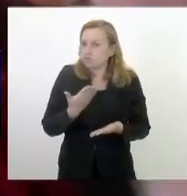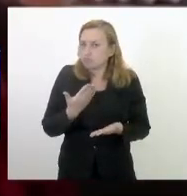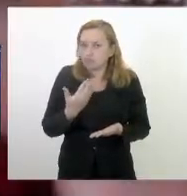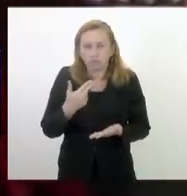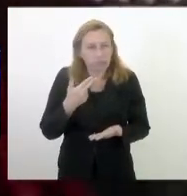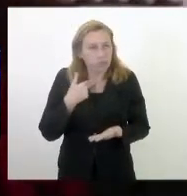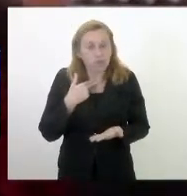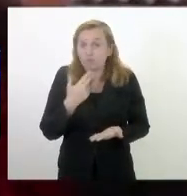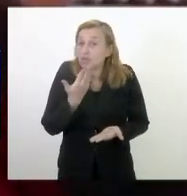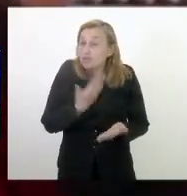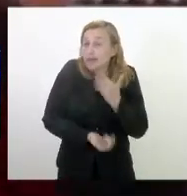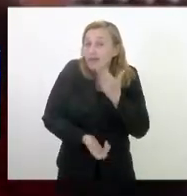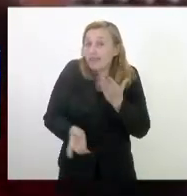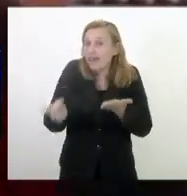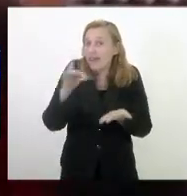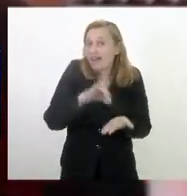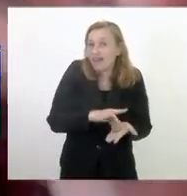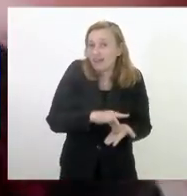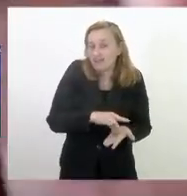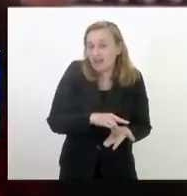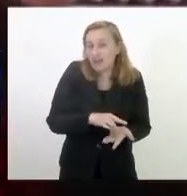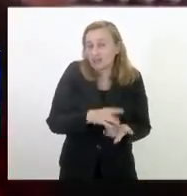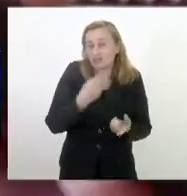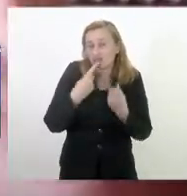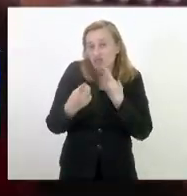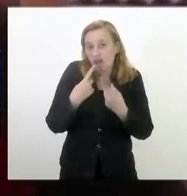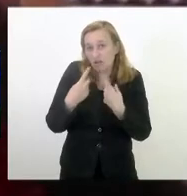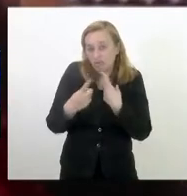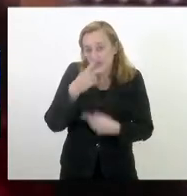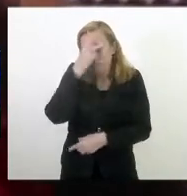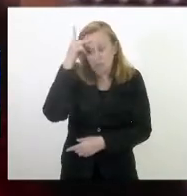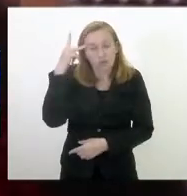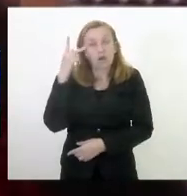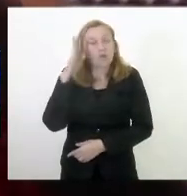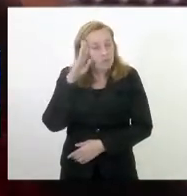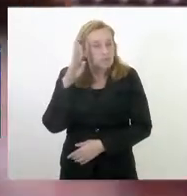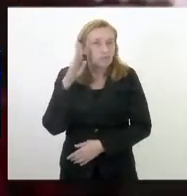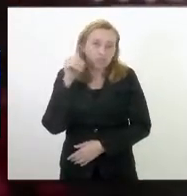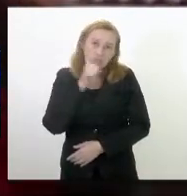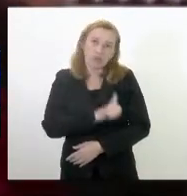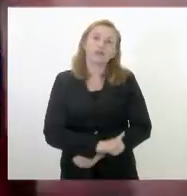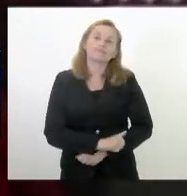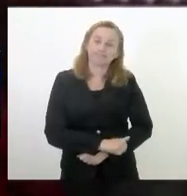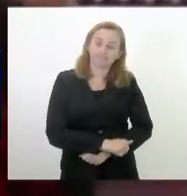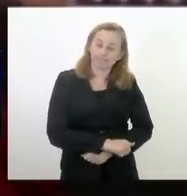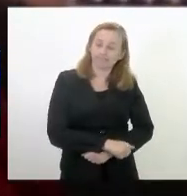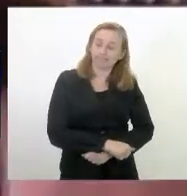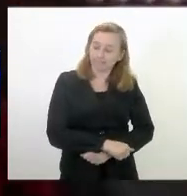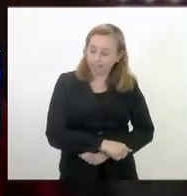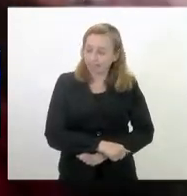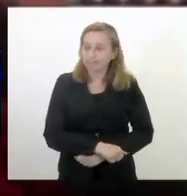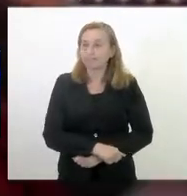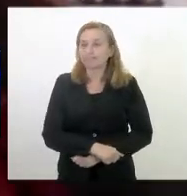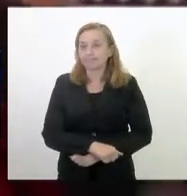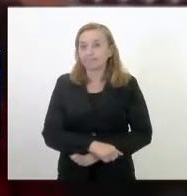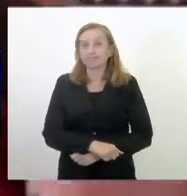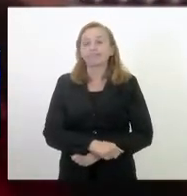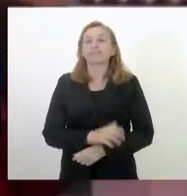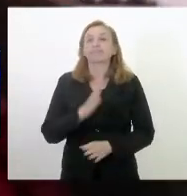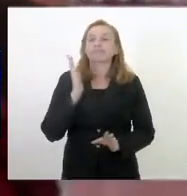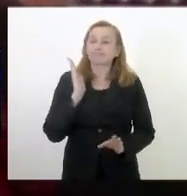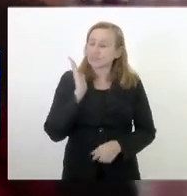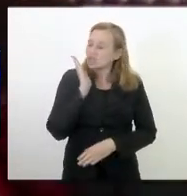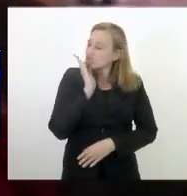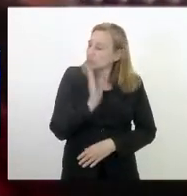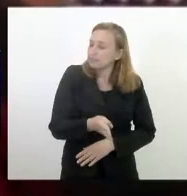o diálogo com a realidade das pessoas, sobretudo das mulheres. E esse é um impacto que